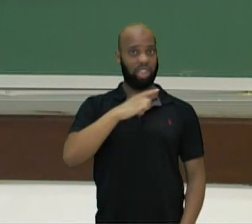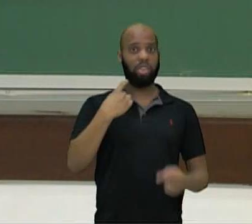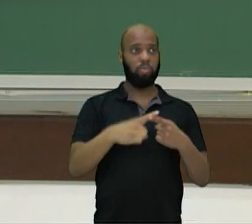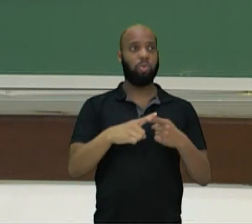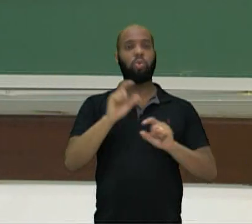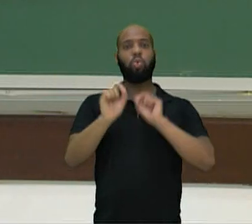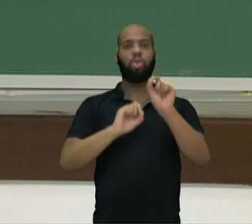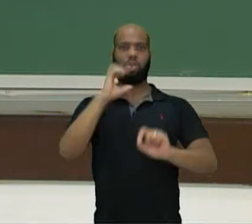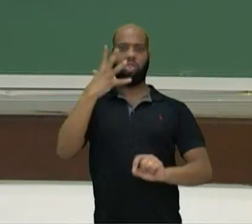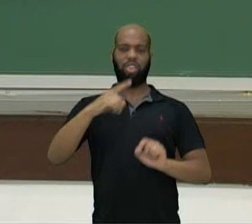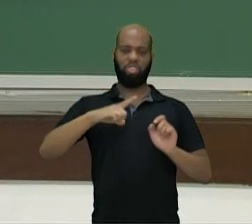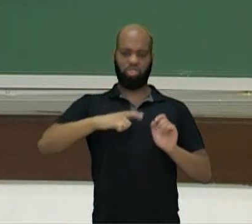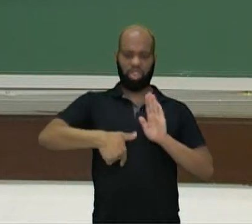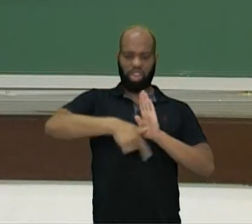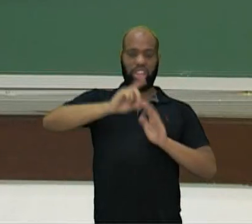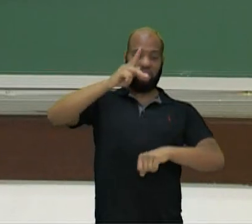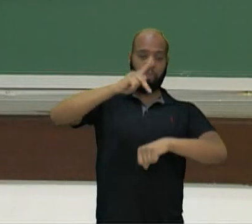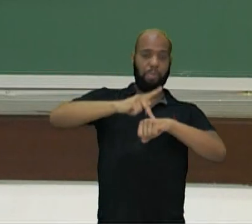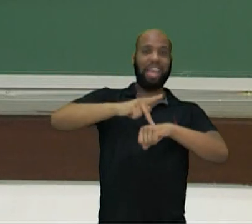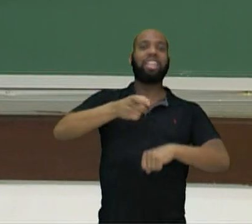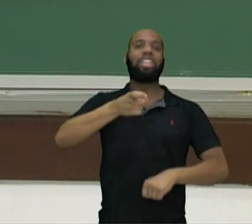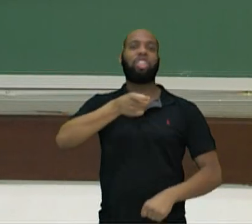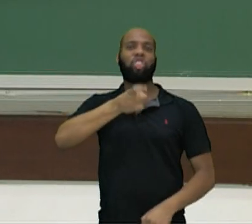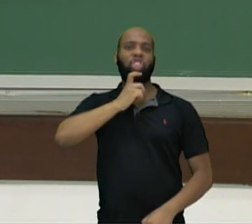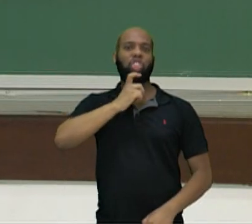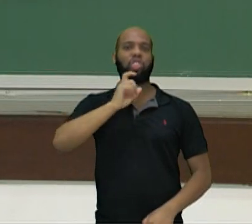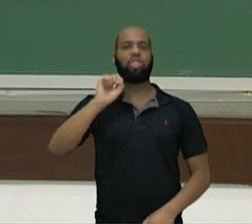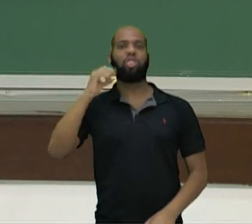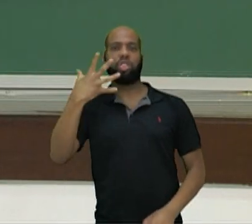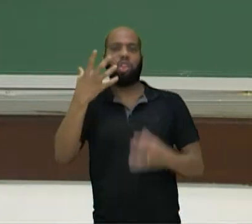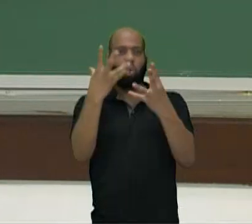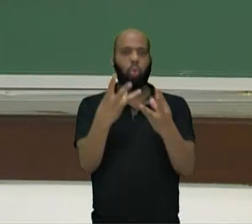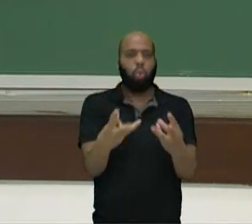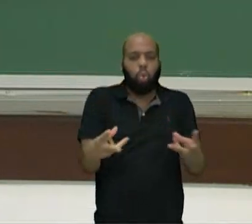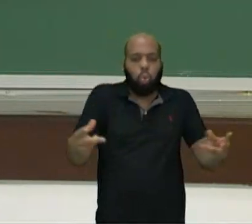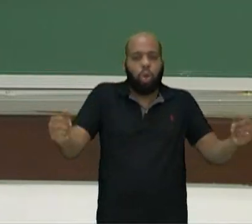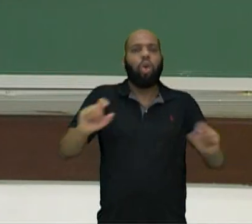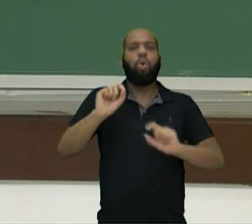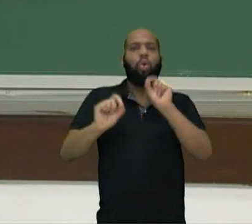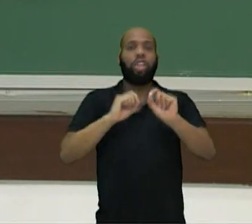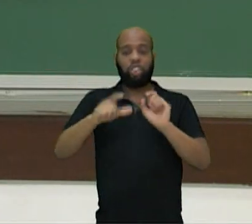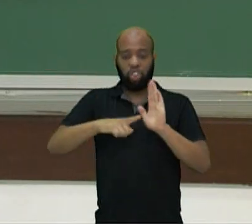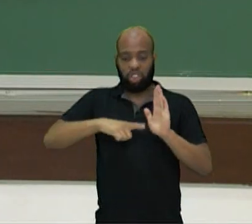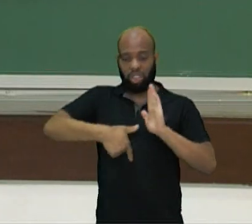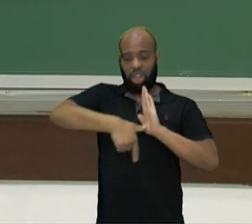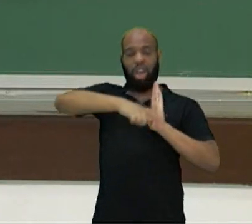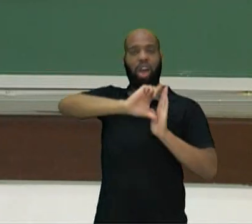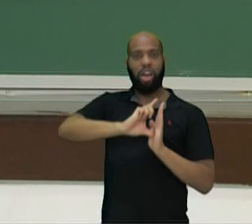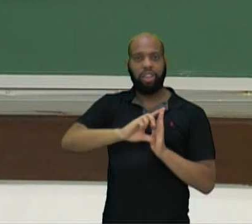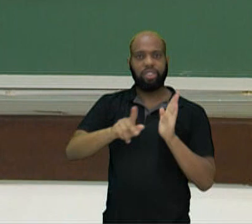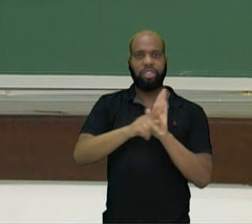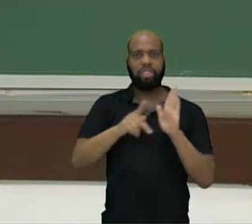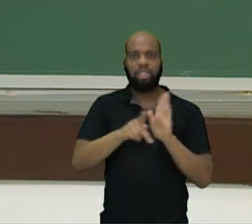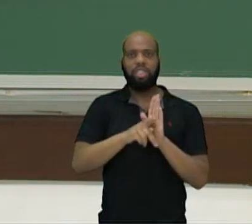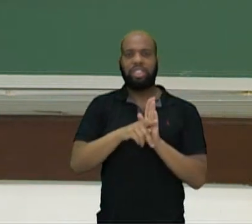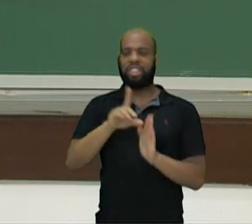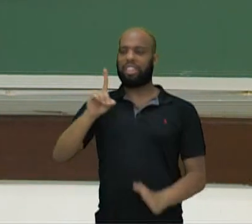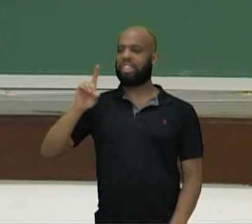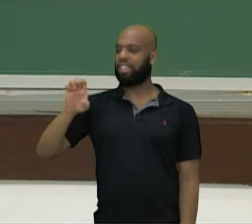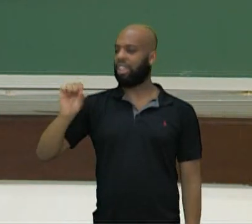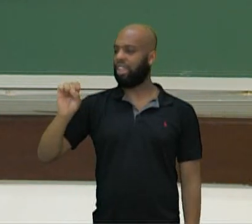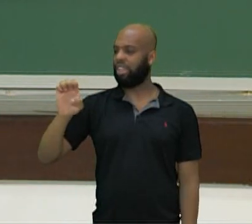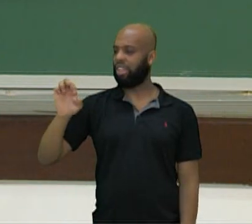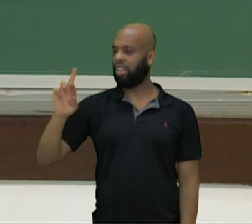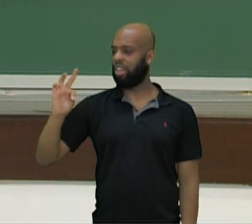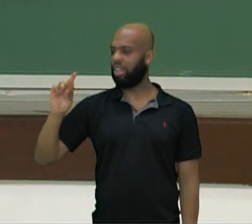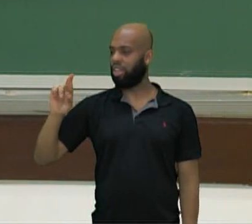derretimento de geleiras, derretimento e toda uma circulação atmosférica, o que você tinha antes, área de deserto, se transforma